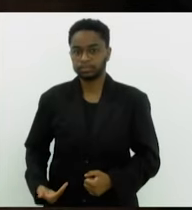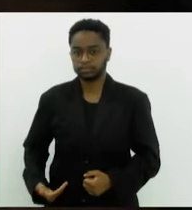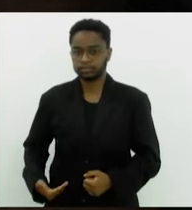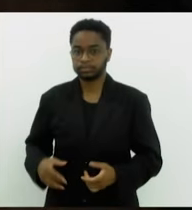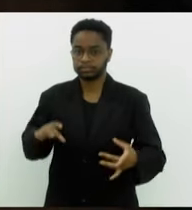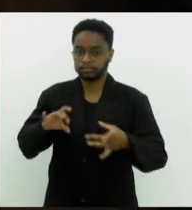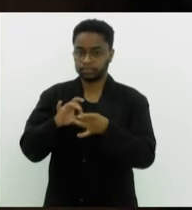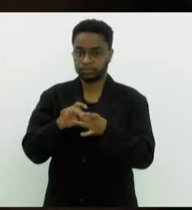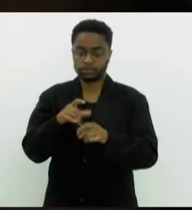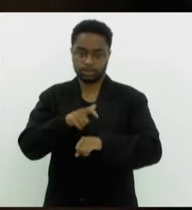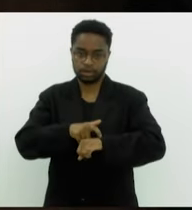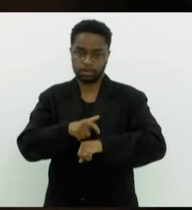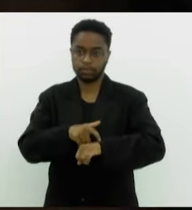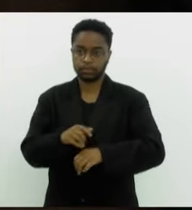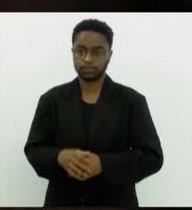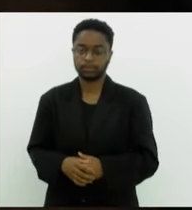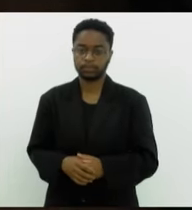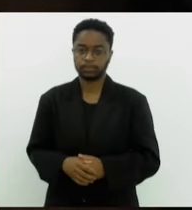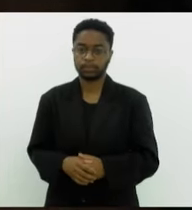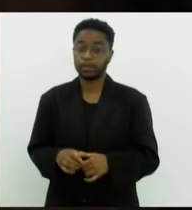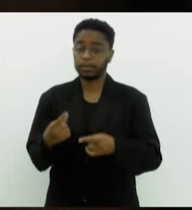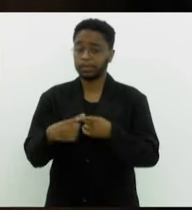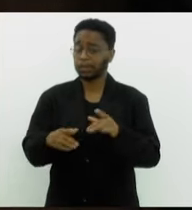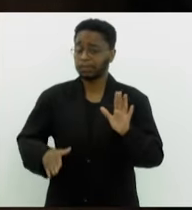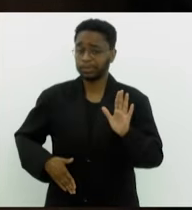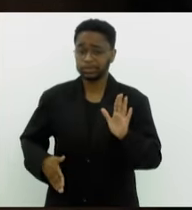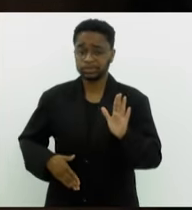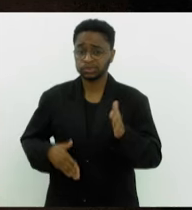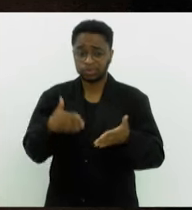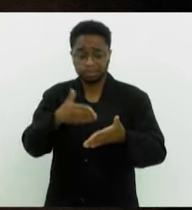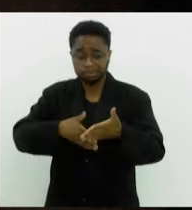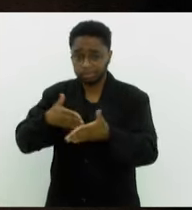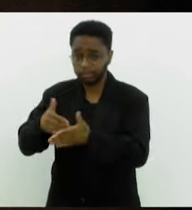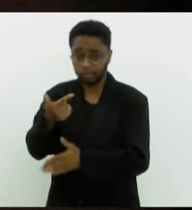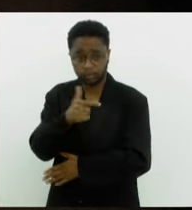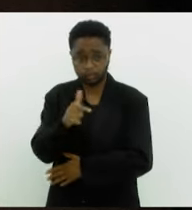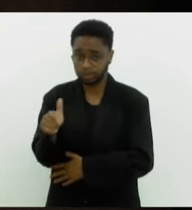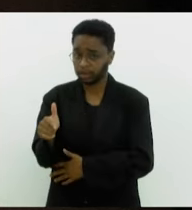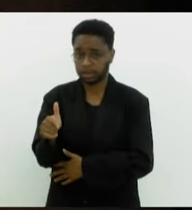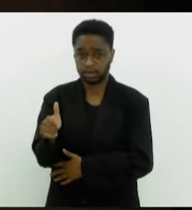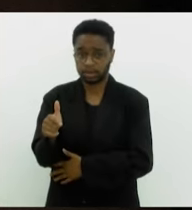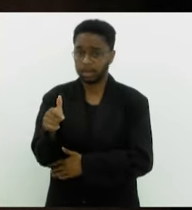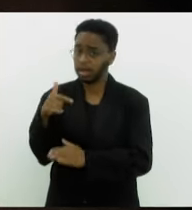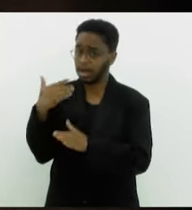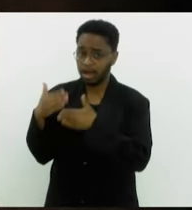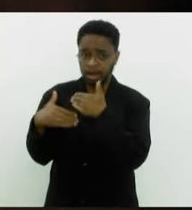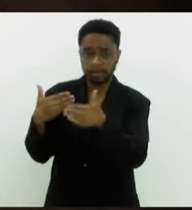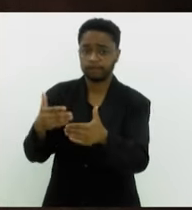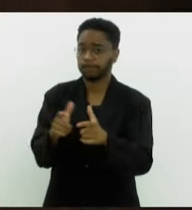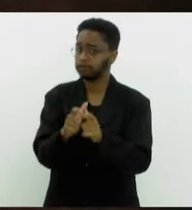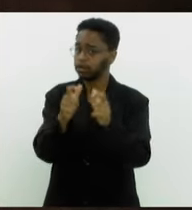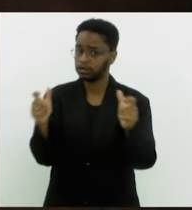tema. O tráfico está sem freio. O tráfico está avançando.